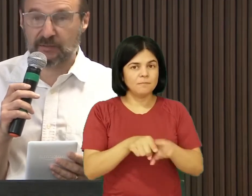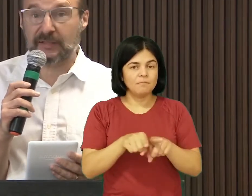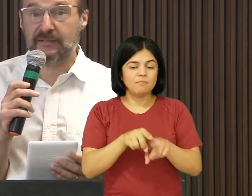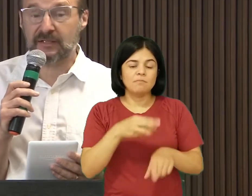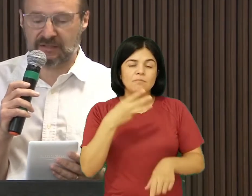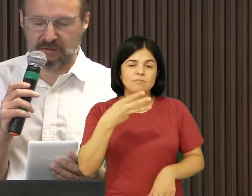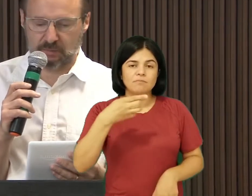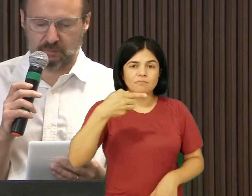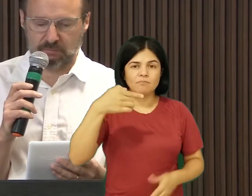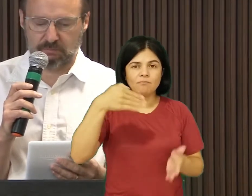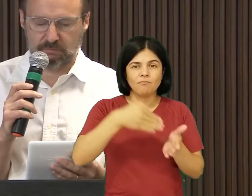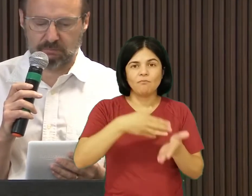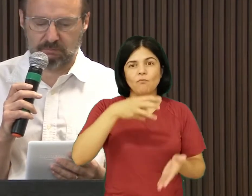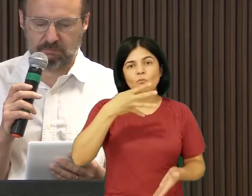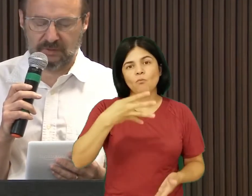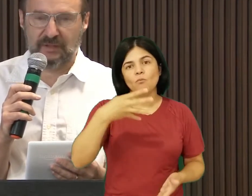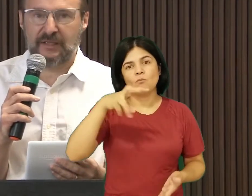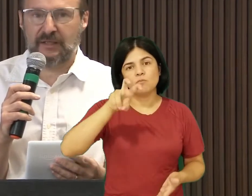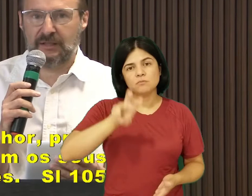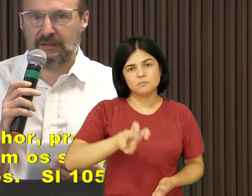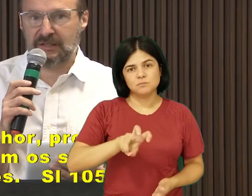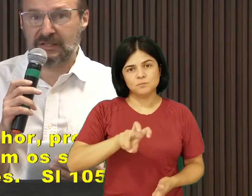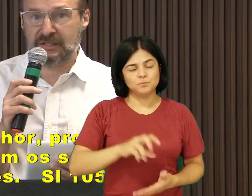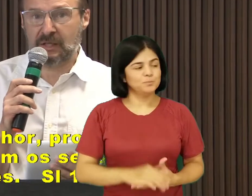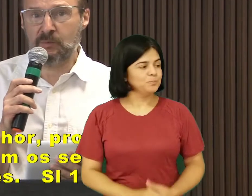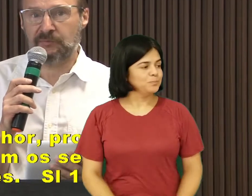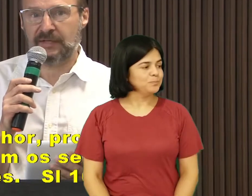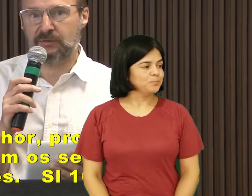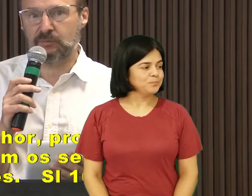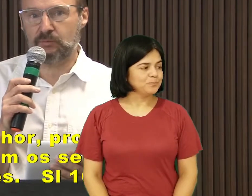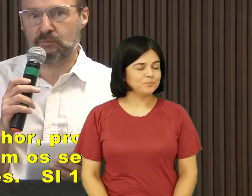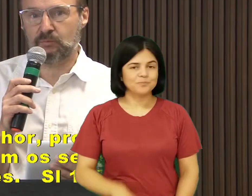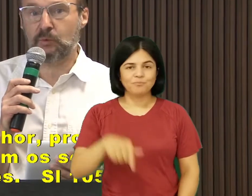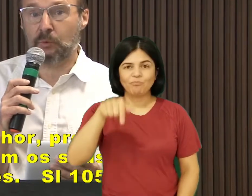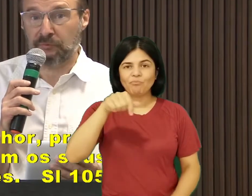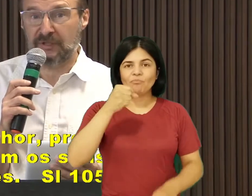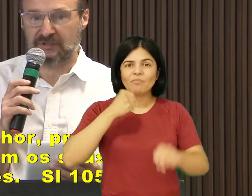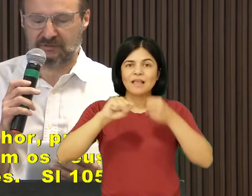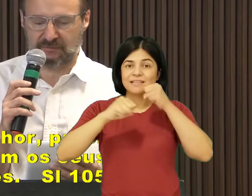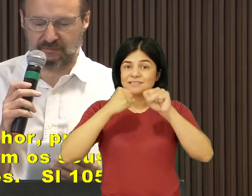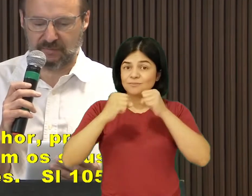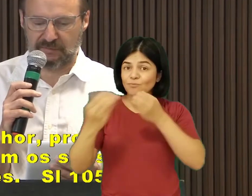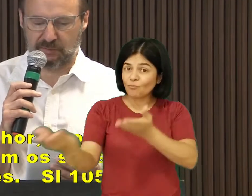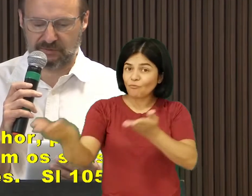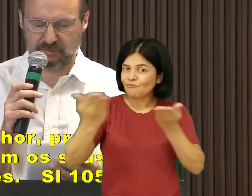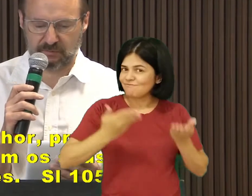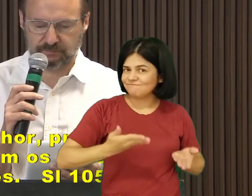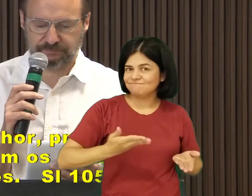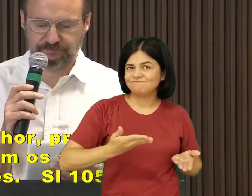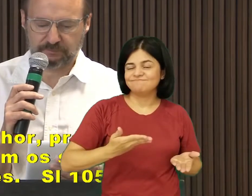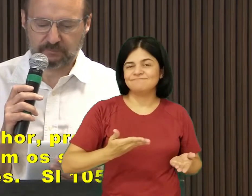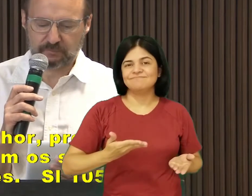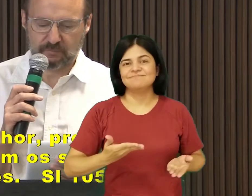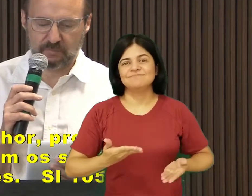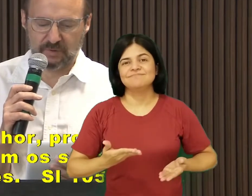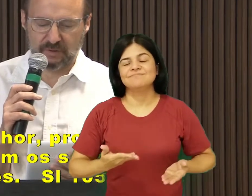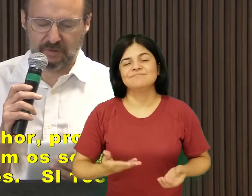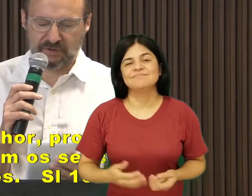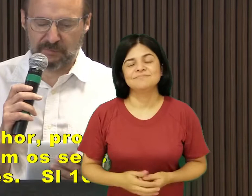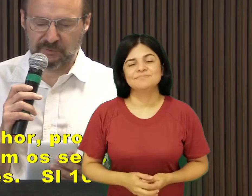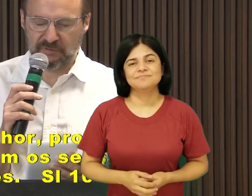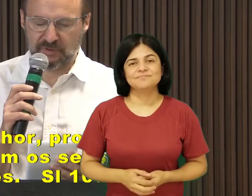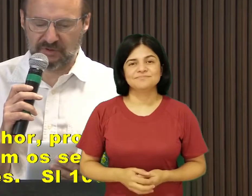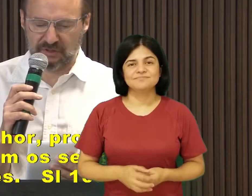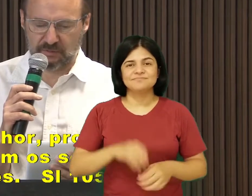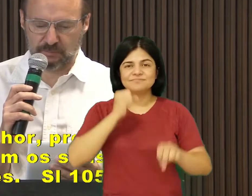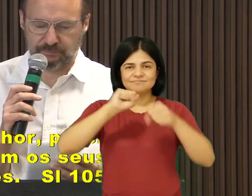até 45. E esse salmo faz um convite para nós.